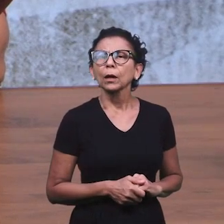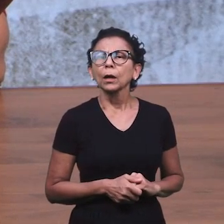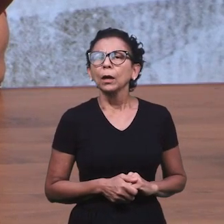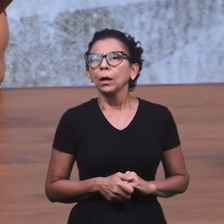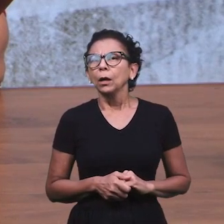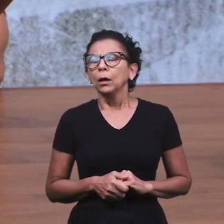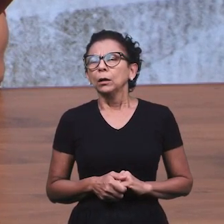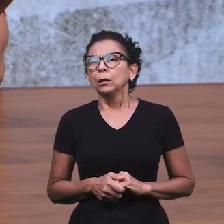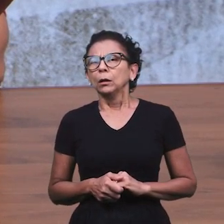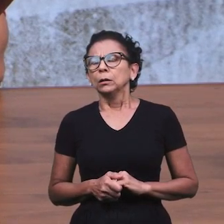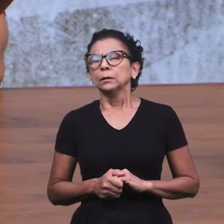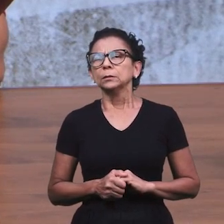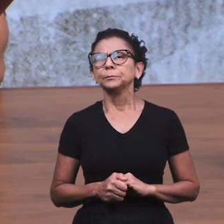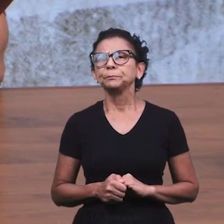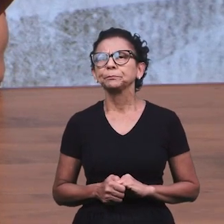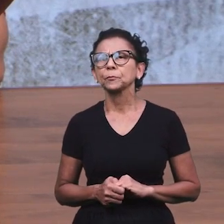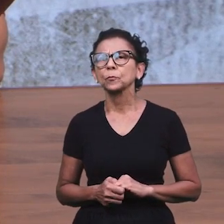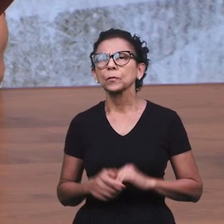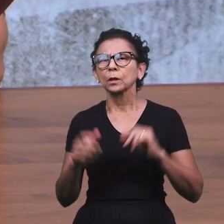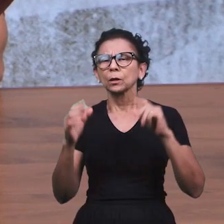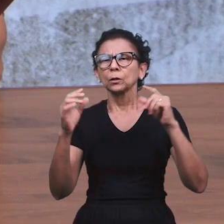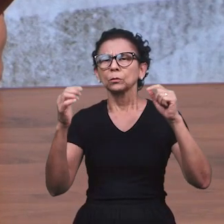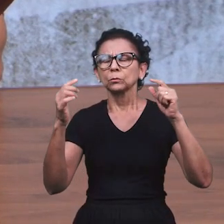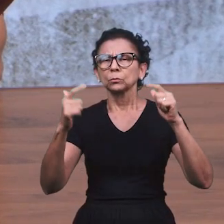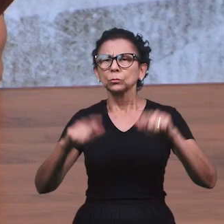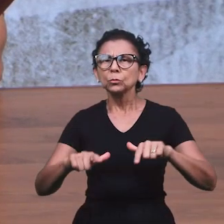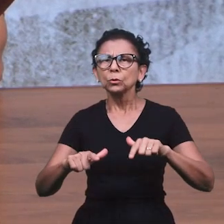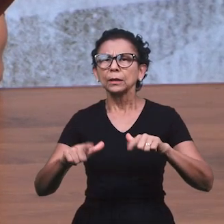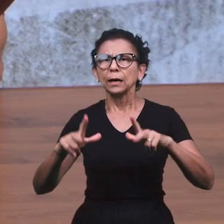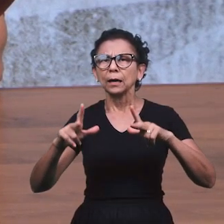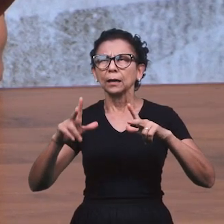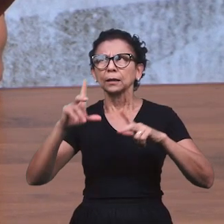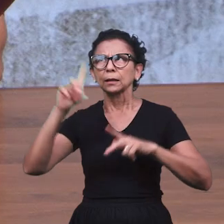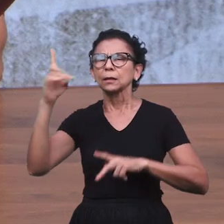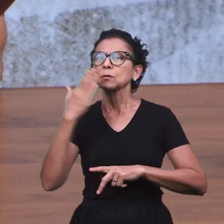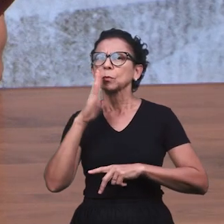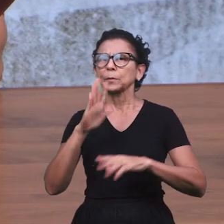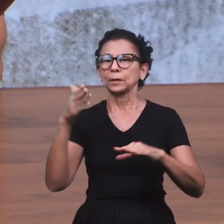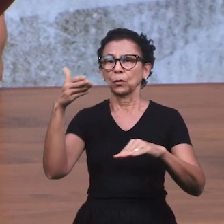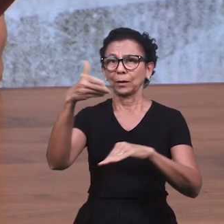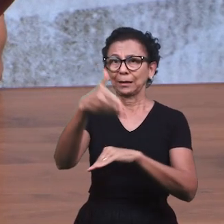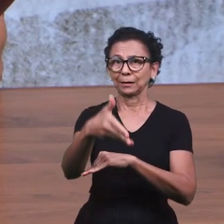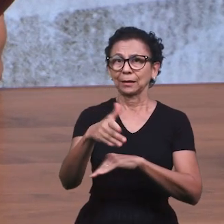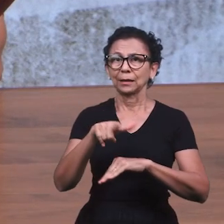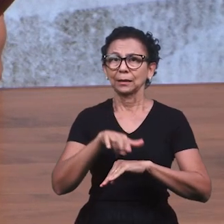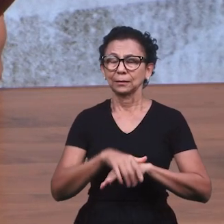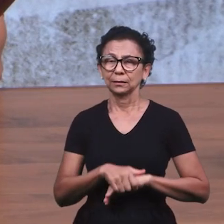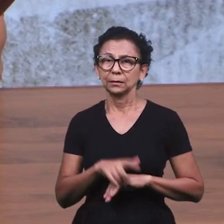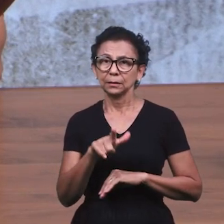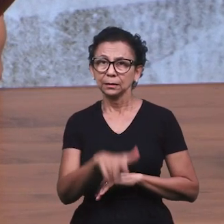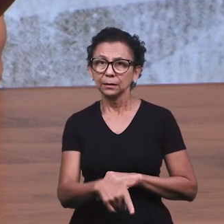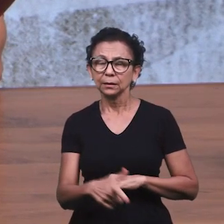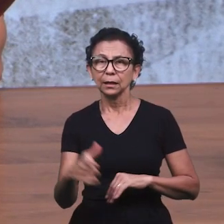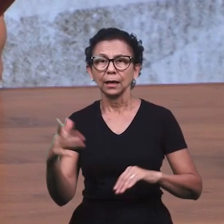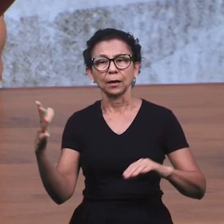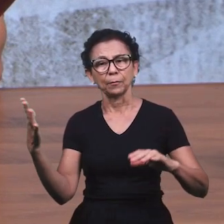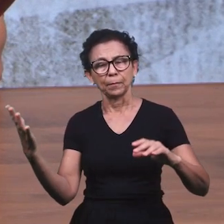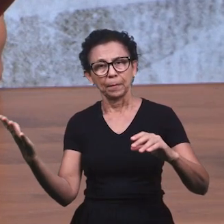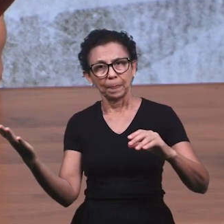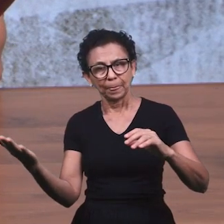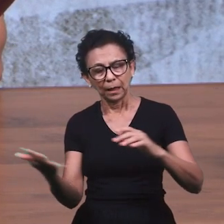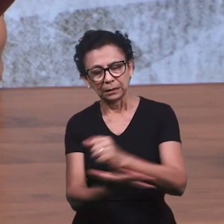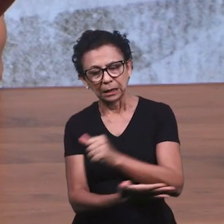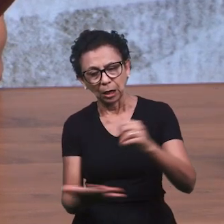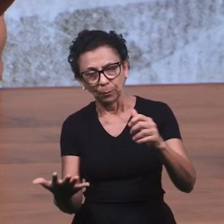houverdes entrado na terra que vos hei de dar, e cegardes a sua cega, então trareis